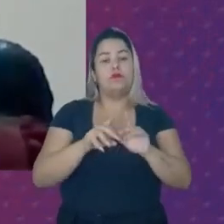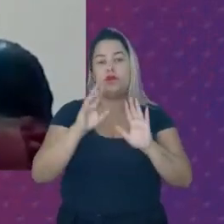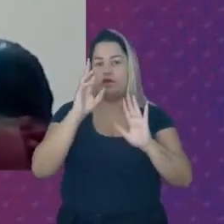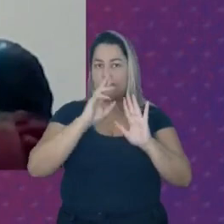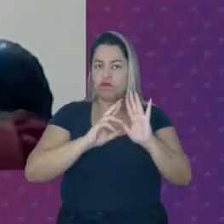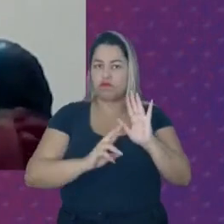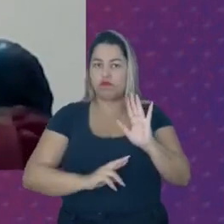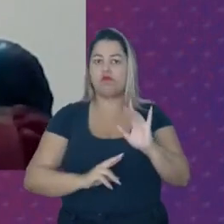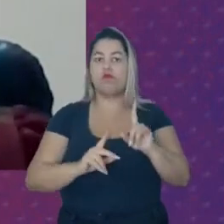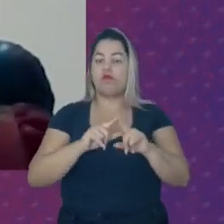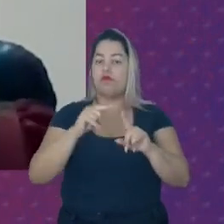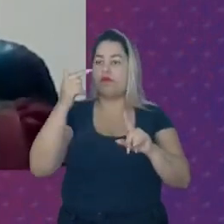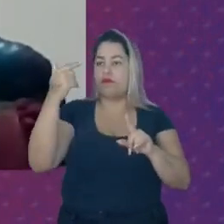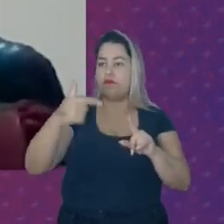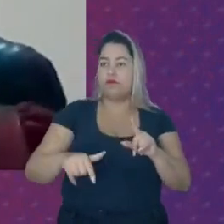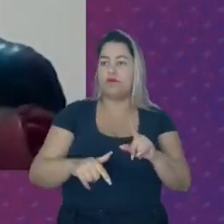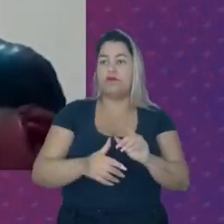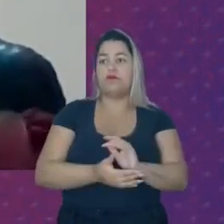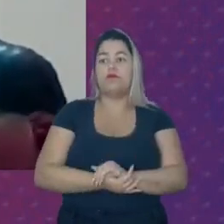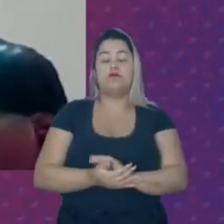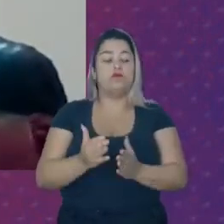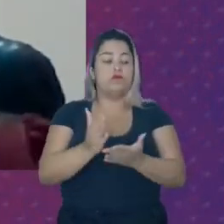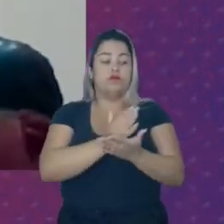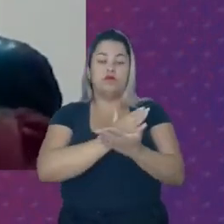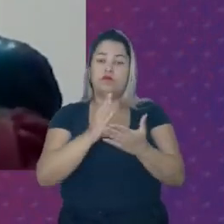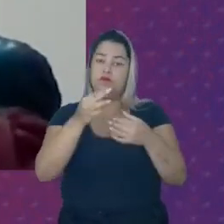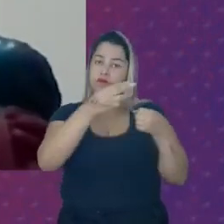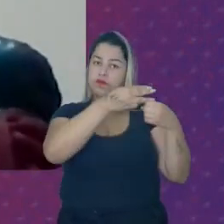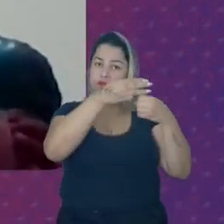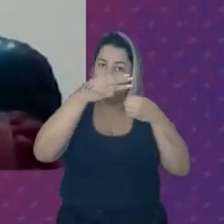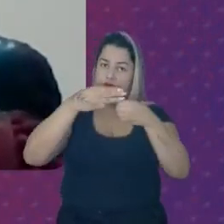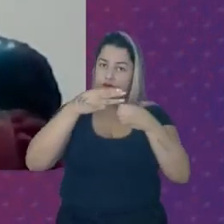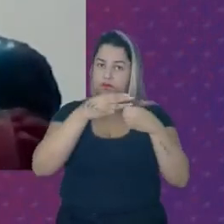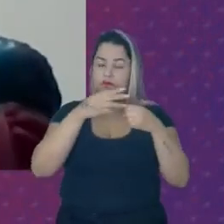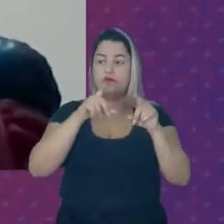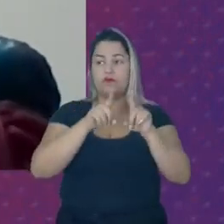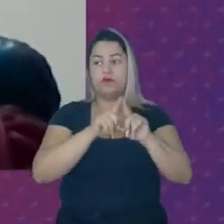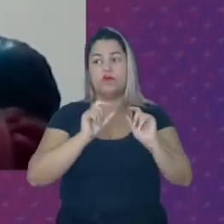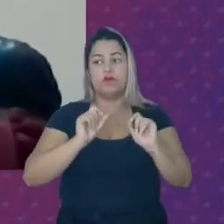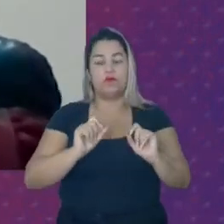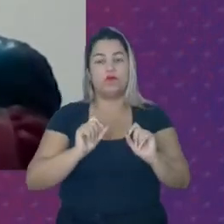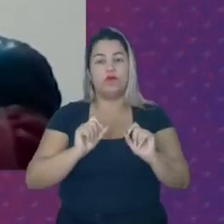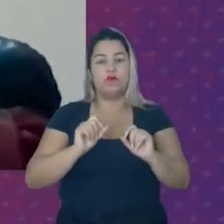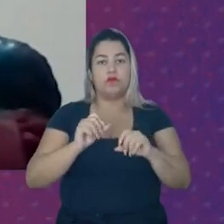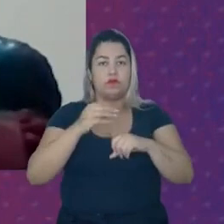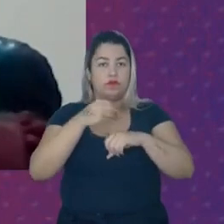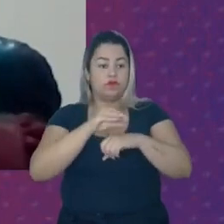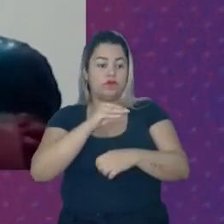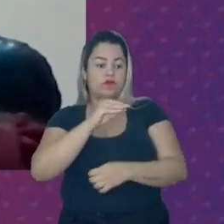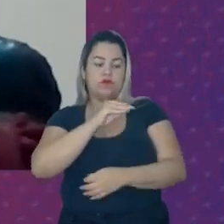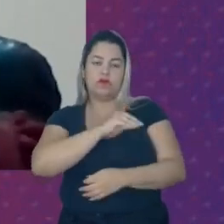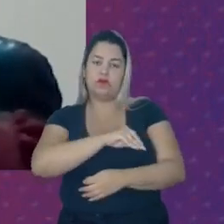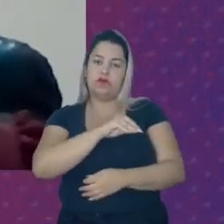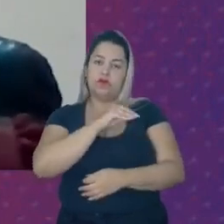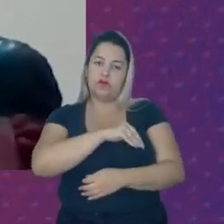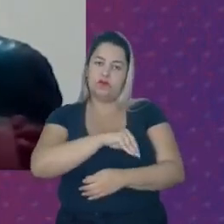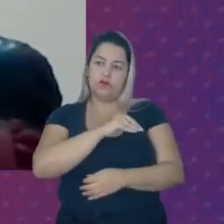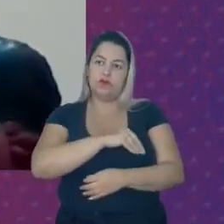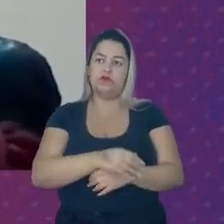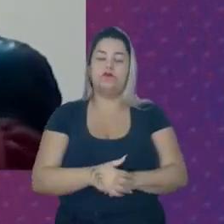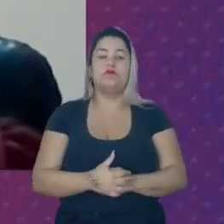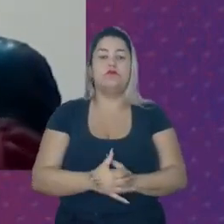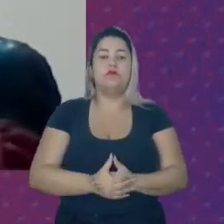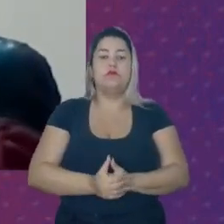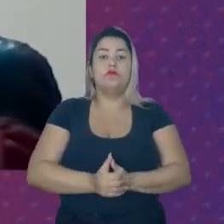relação com diversos outros programas. Alguns municípios, eles possuem programas de transferência de renda e também, na